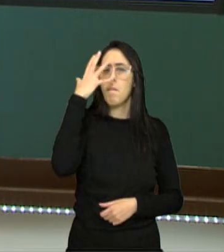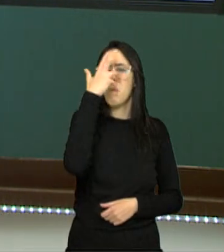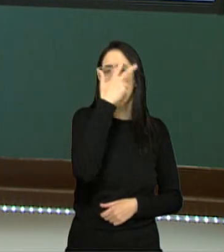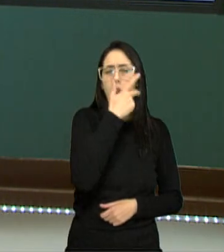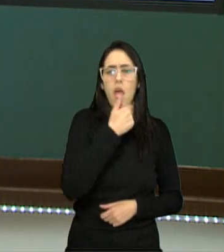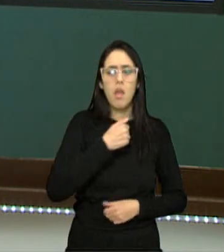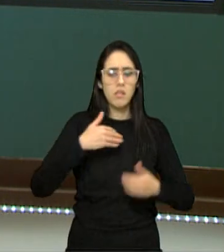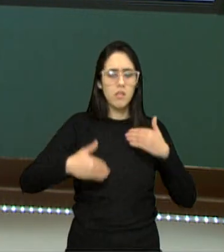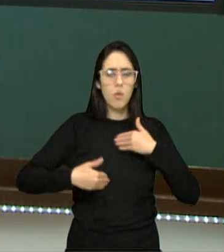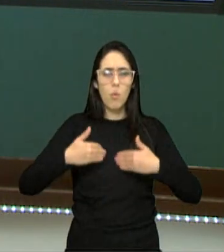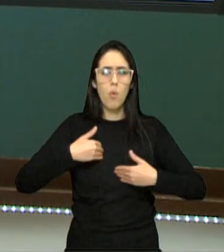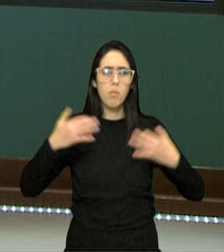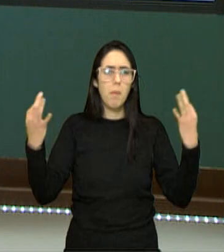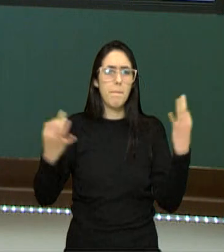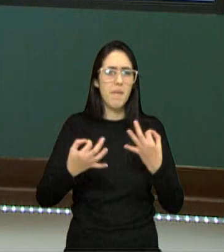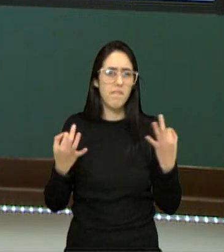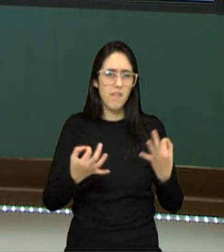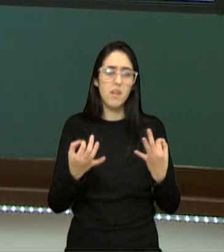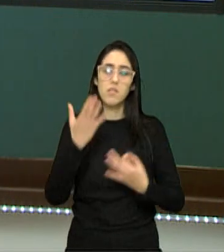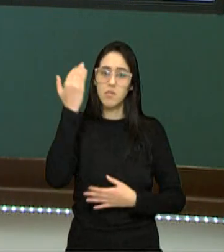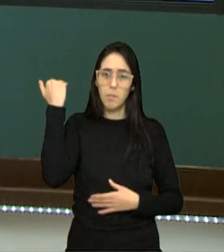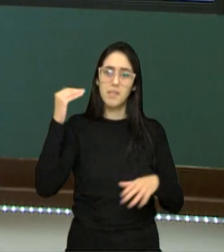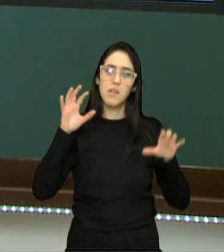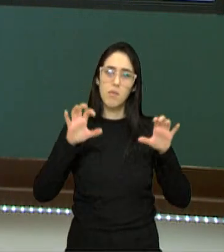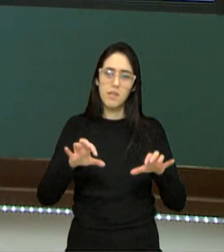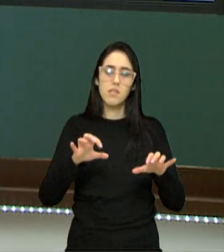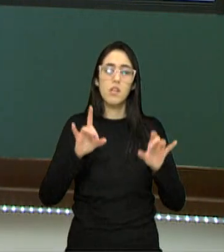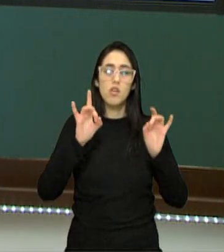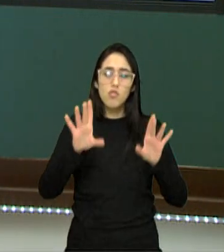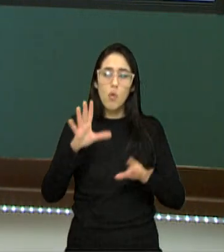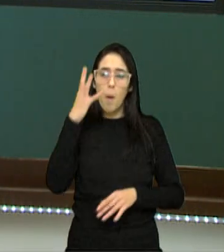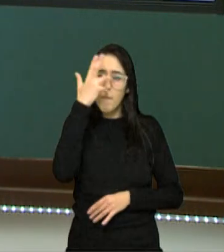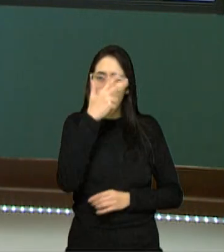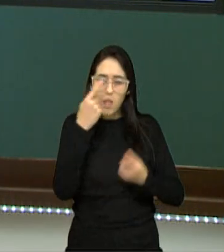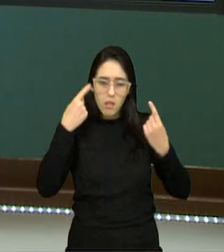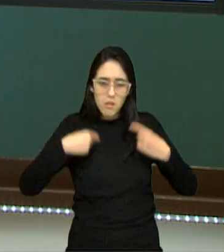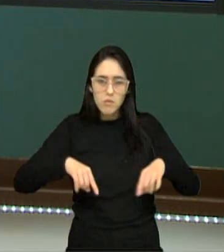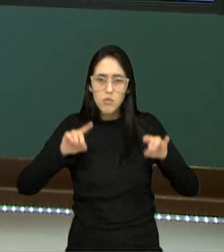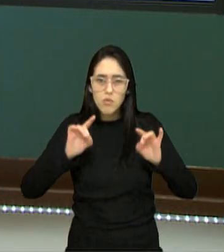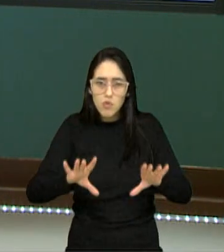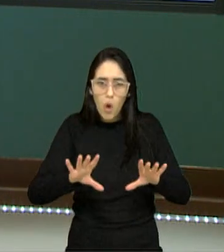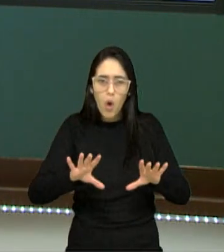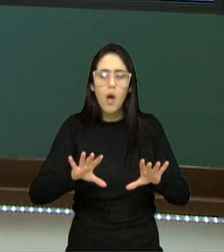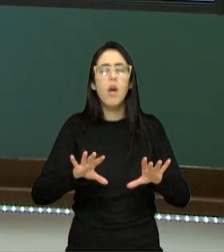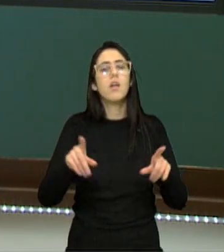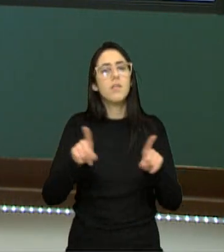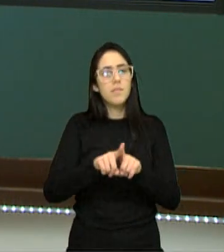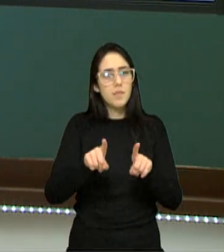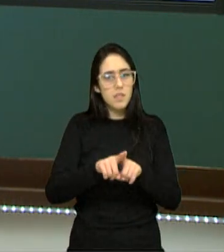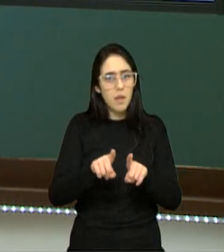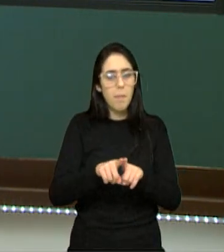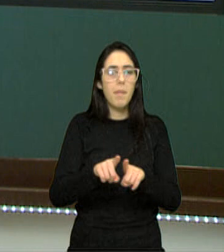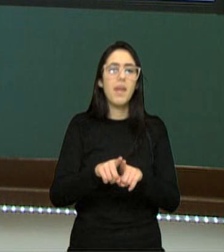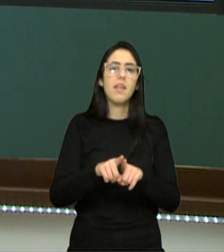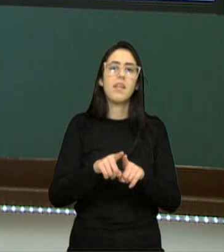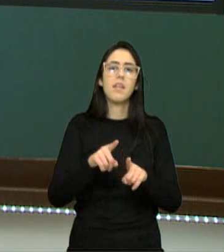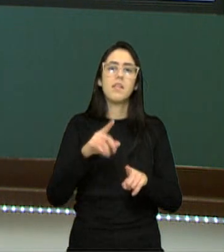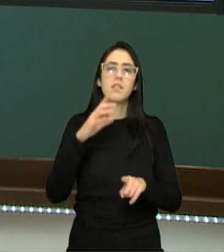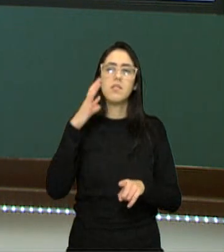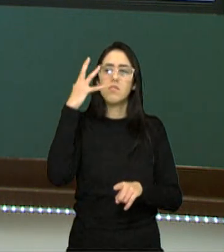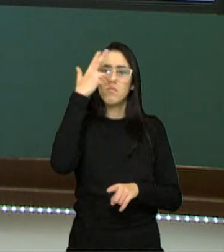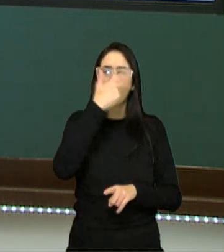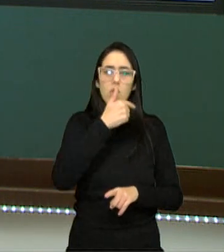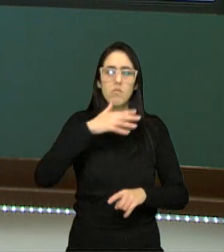do corpo, e não só no belo do físico, né? Mas também o belo das artes